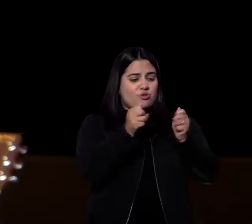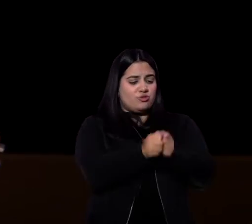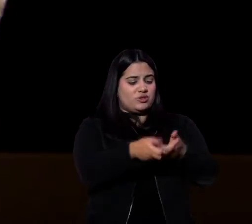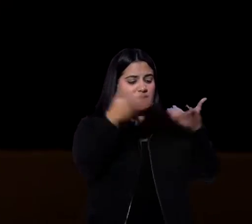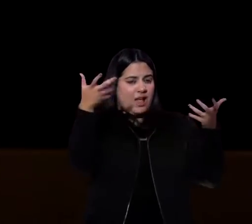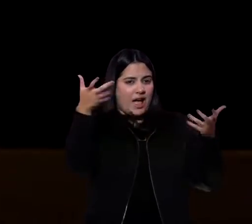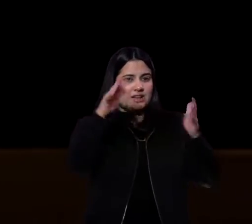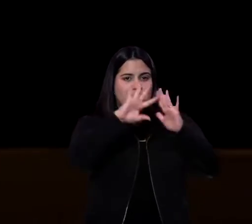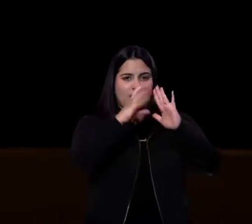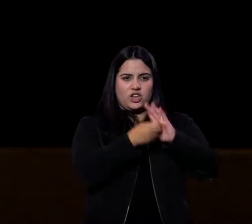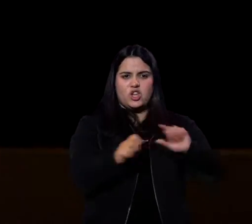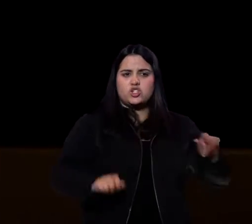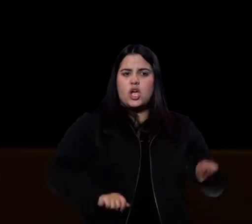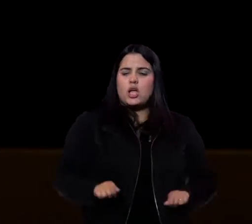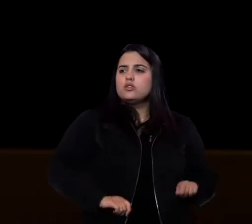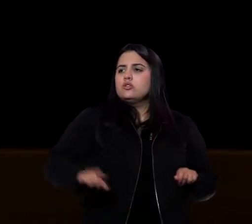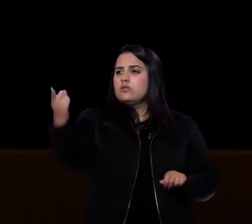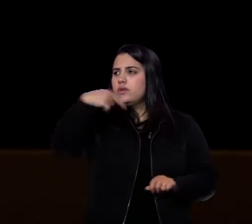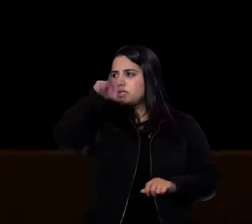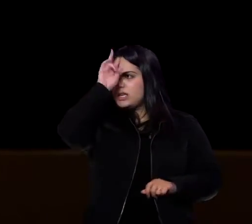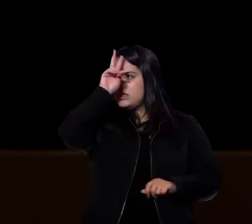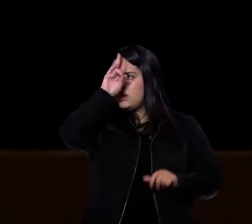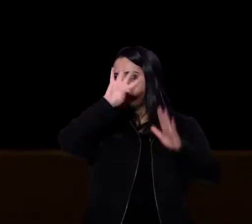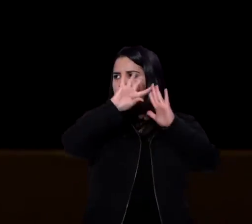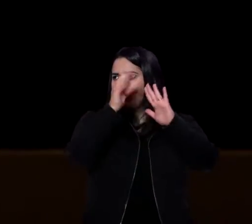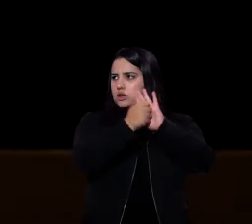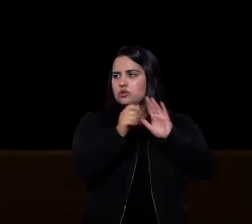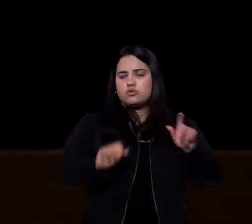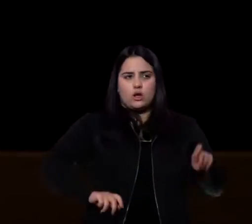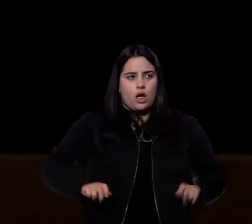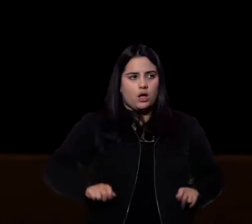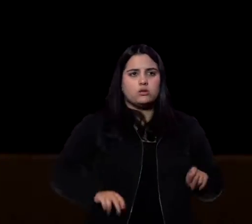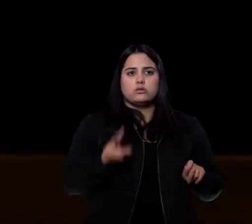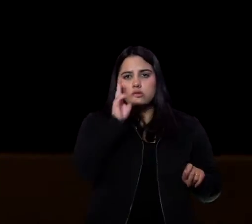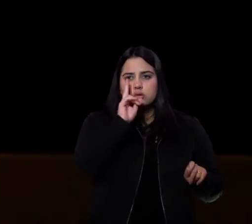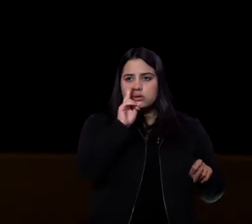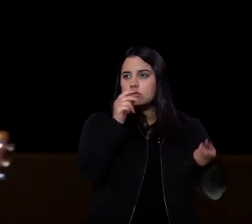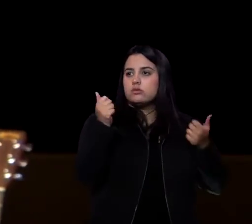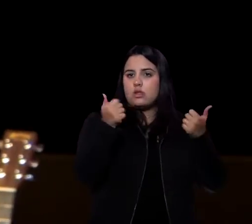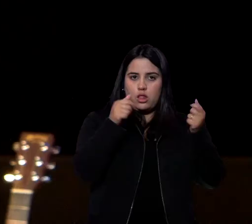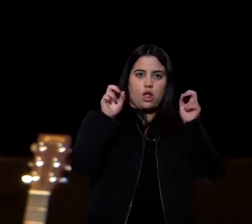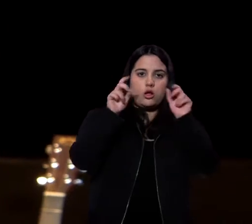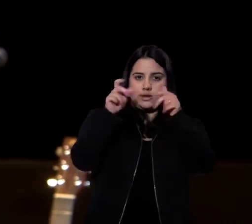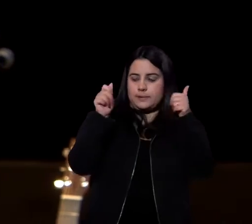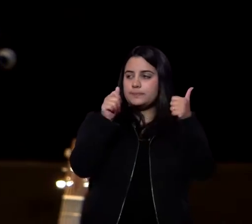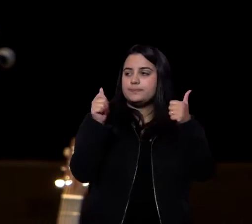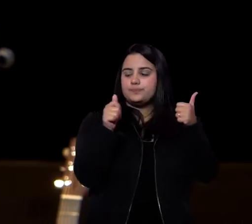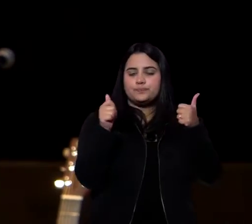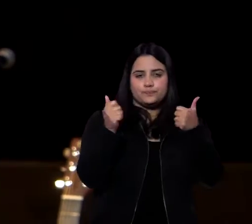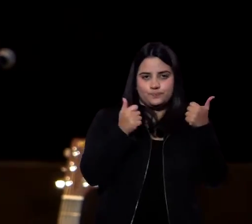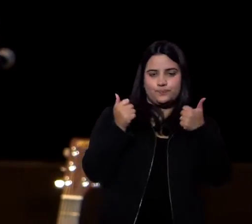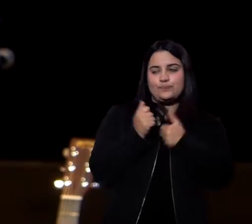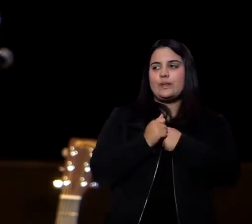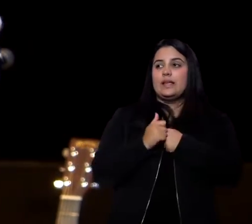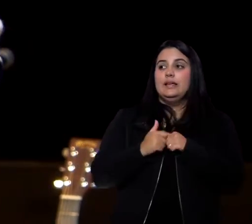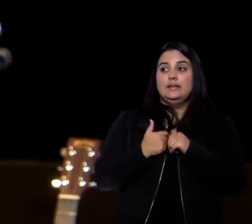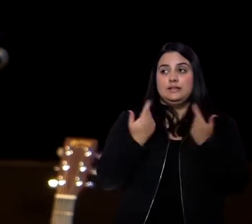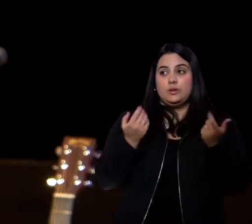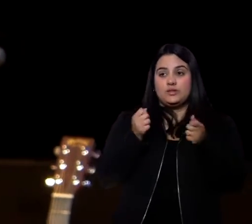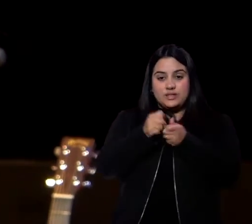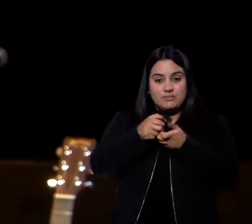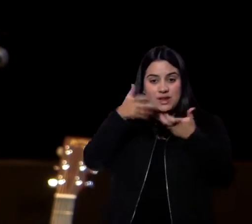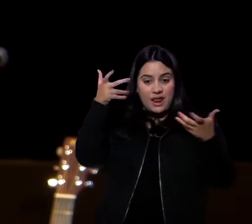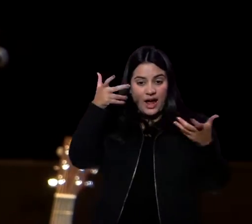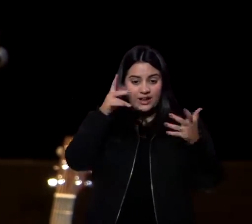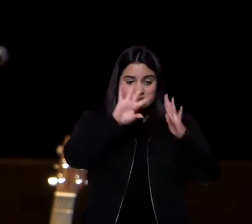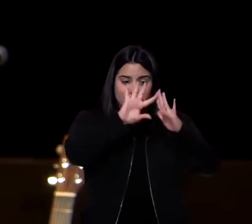de Atos, quem lembra da igreja de Atos aí? Igreja primitiva lá? Beleza. Cara, todos esses milagres que a igreja de